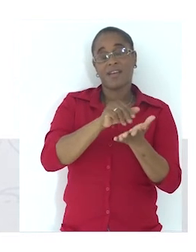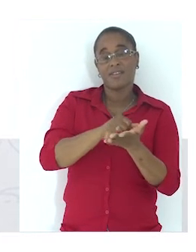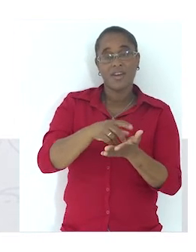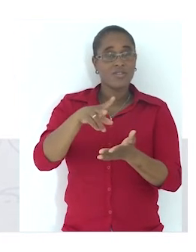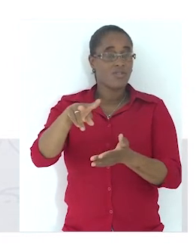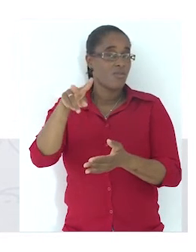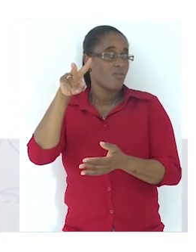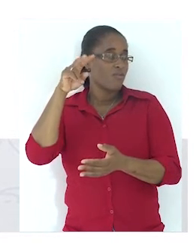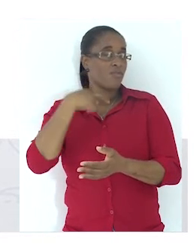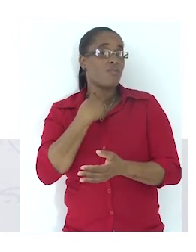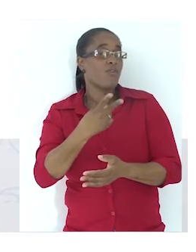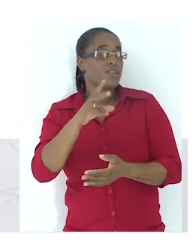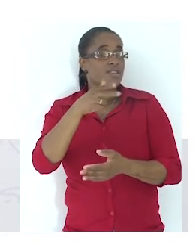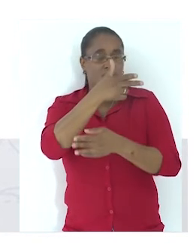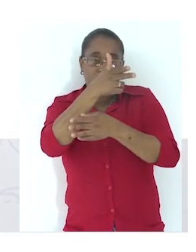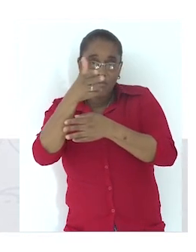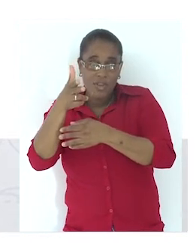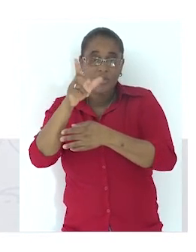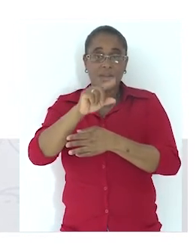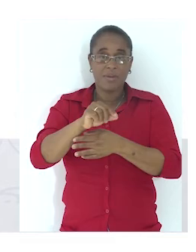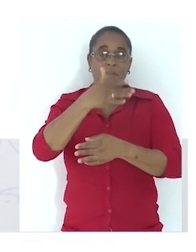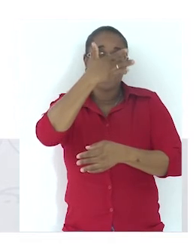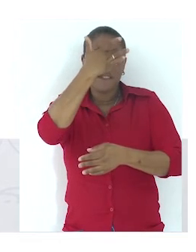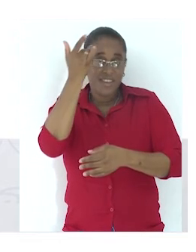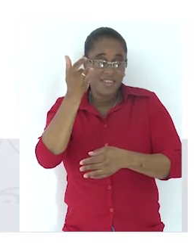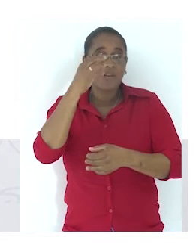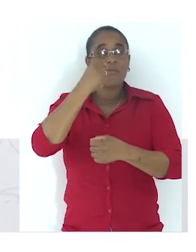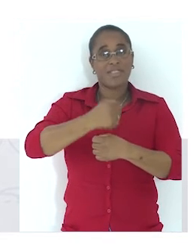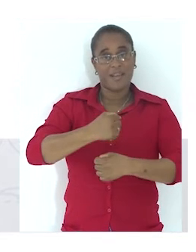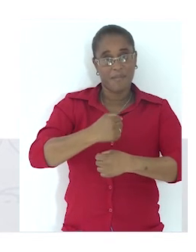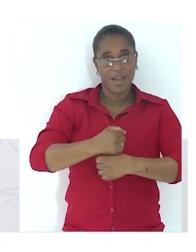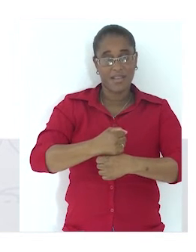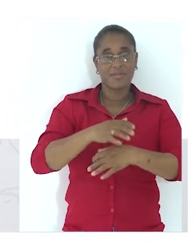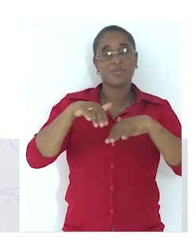ou vídeo, para facilitar o trabalho